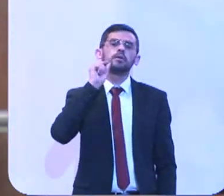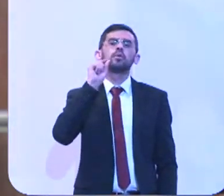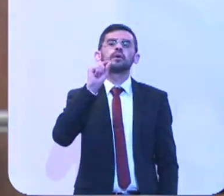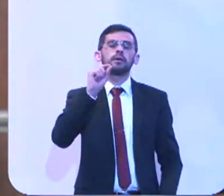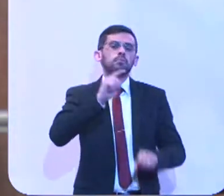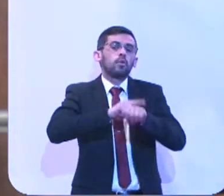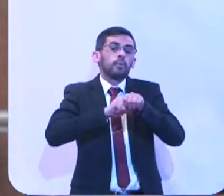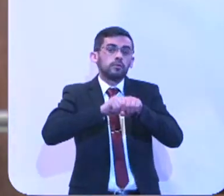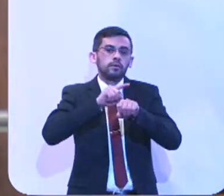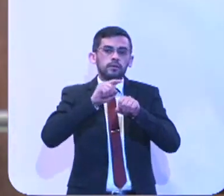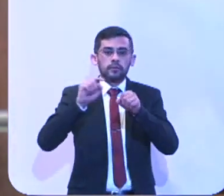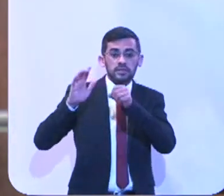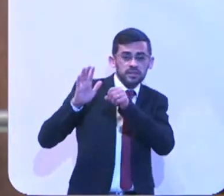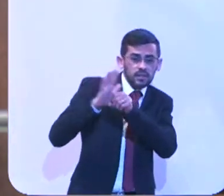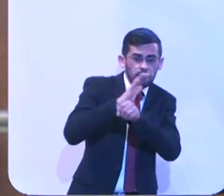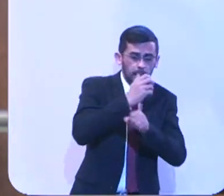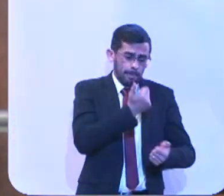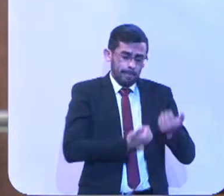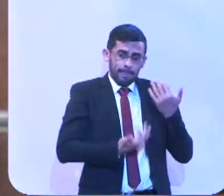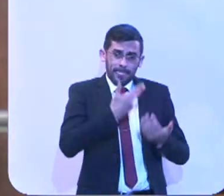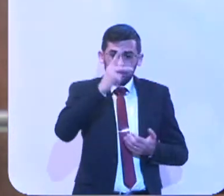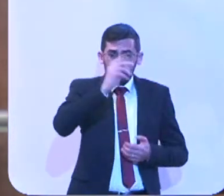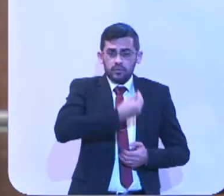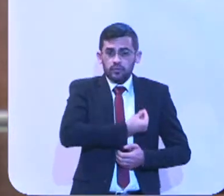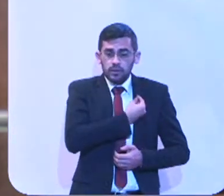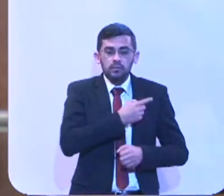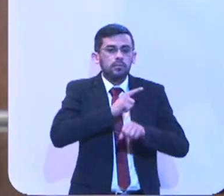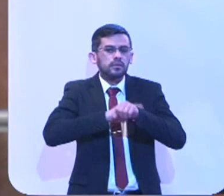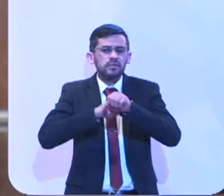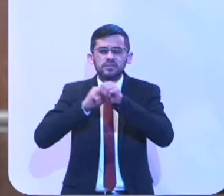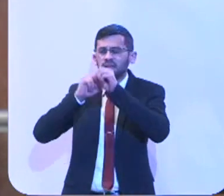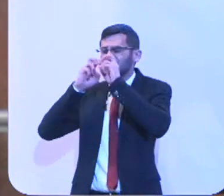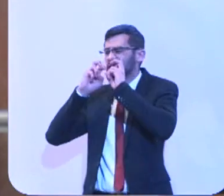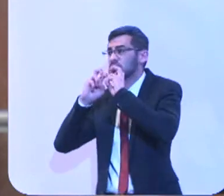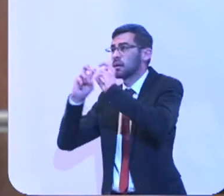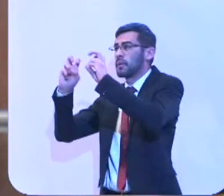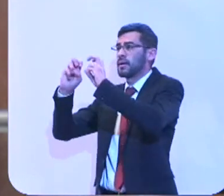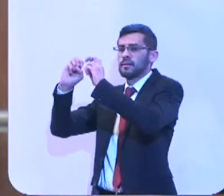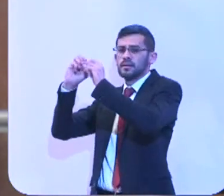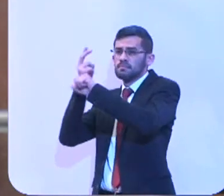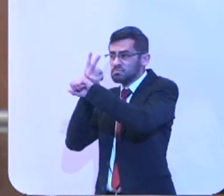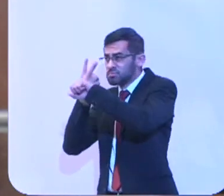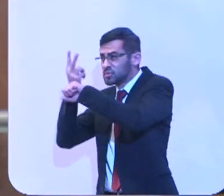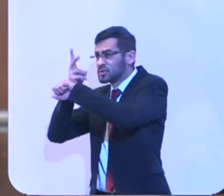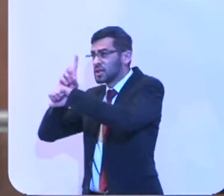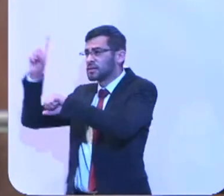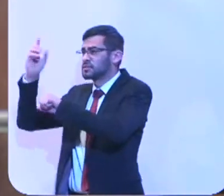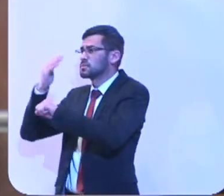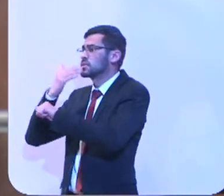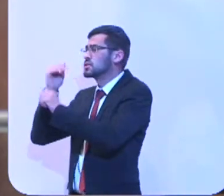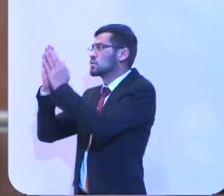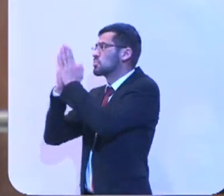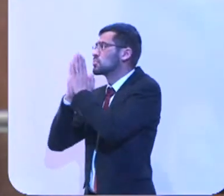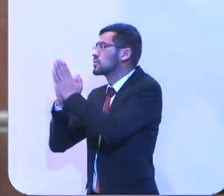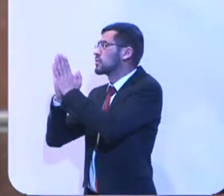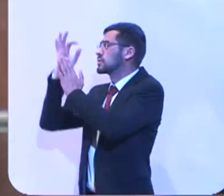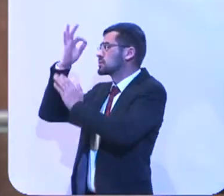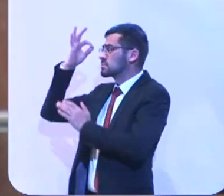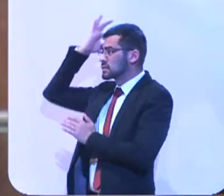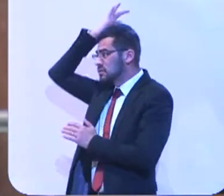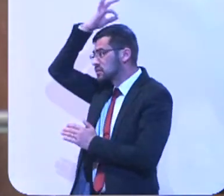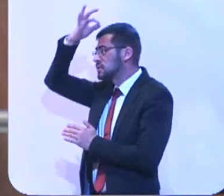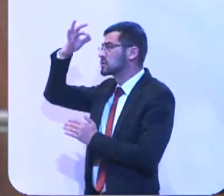vida? Quando você buscar, quando você clamar, quando você pedir: Senhor, Espírito de